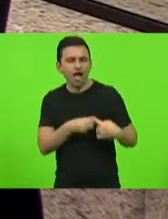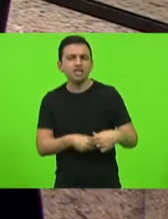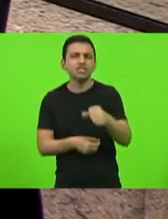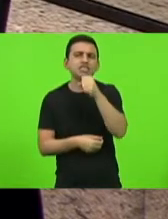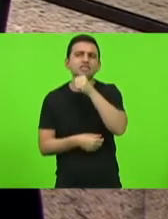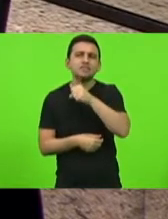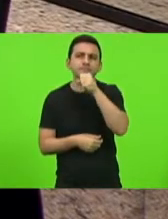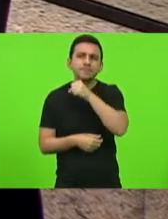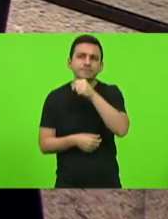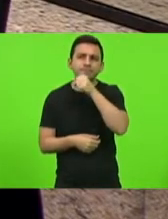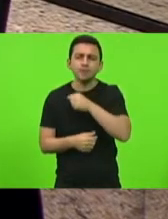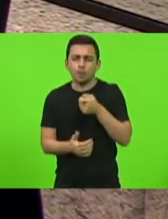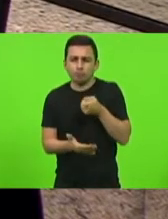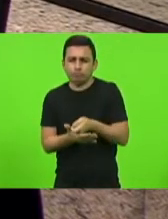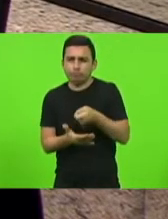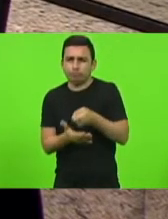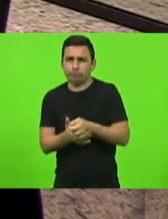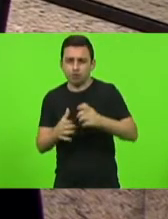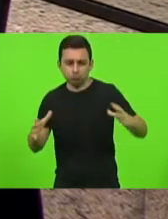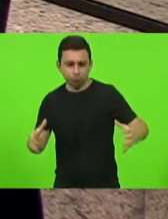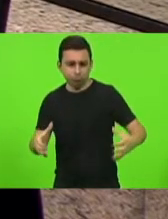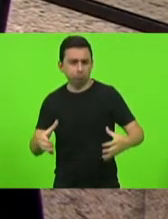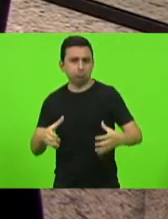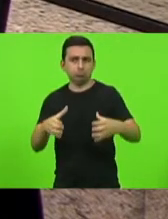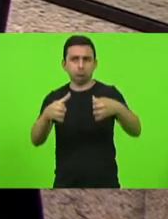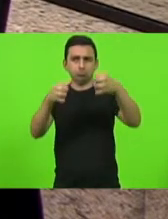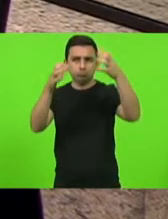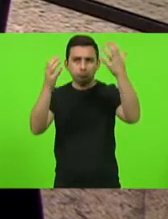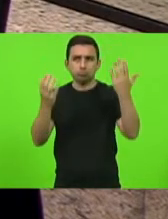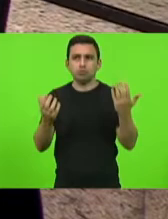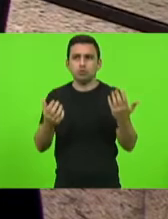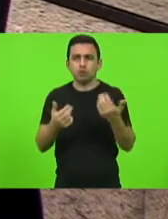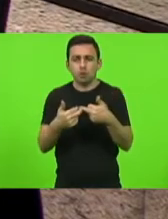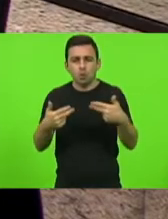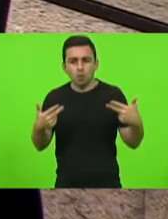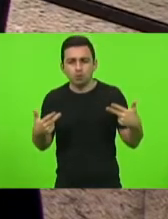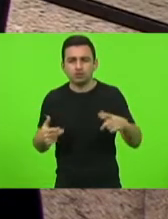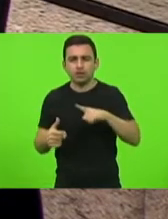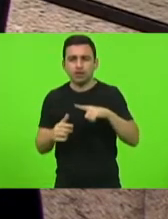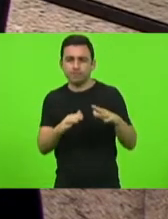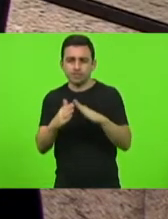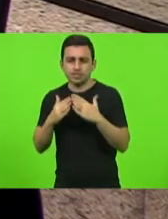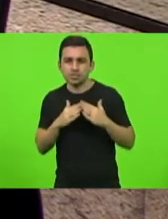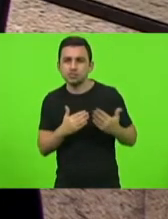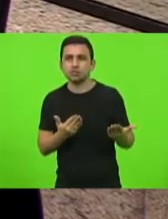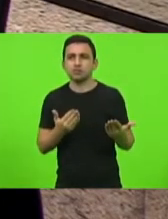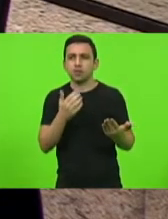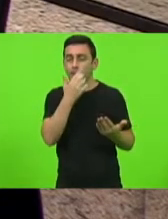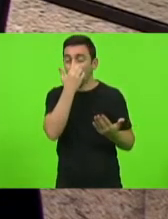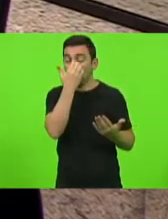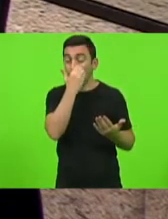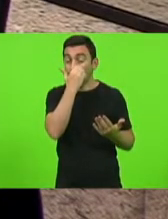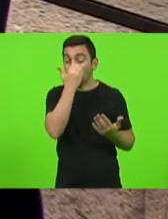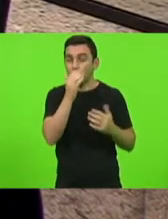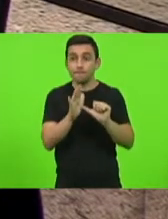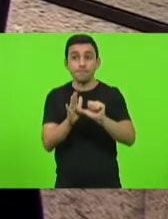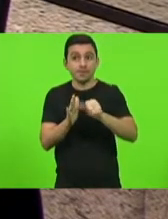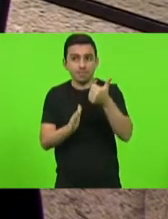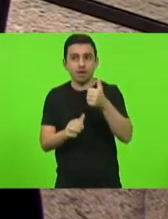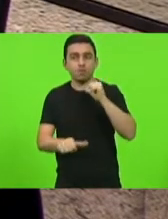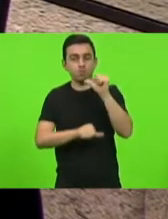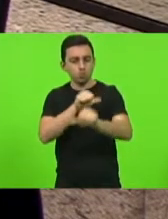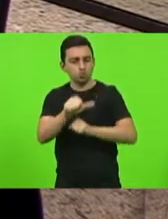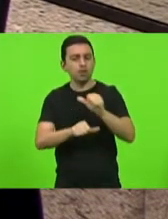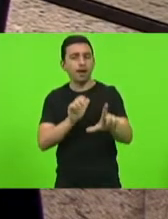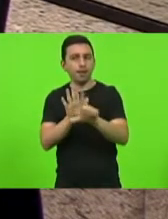ainda exige aquelas torres, aquele estudo de impacto de vizinhança e tantas outras burocracias. Então, o primeiro ponto é alterar a